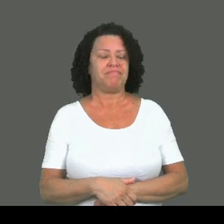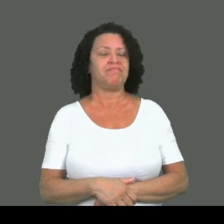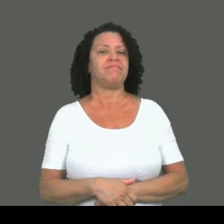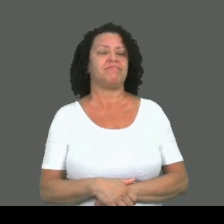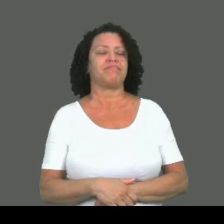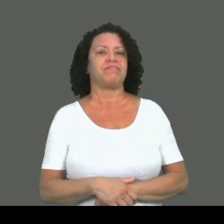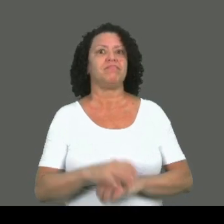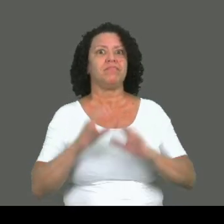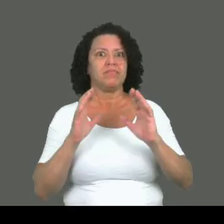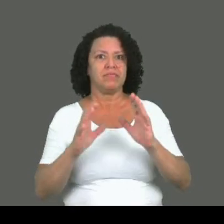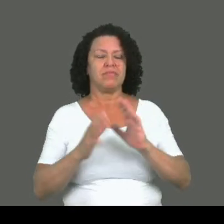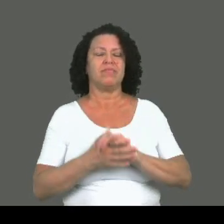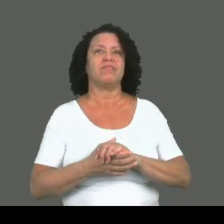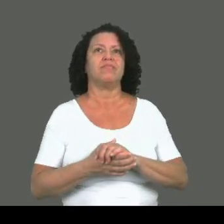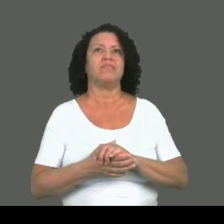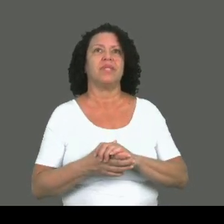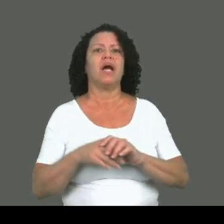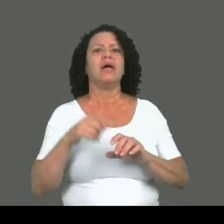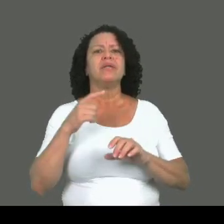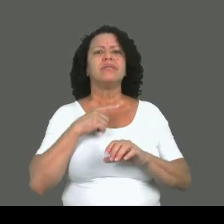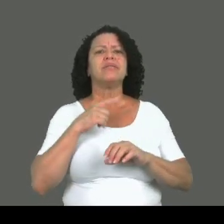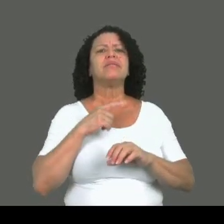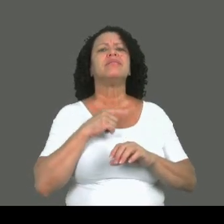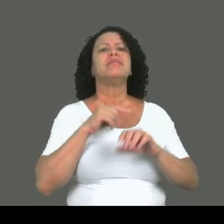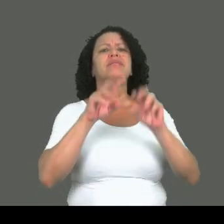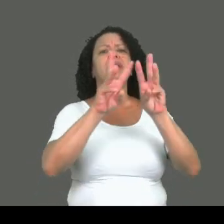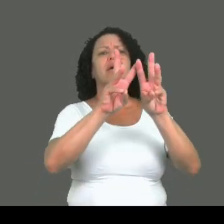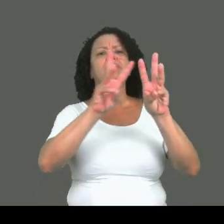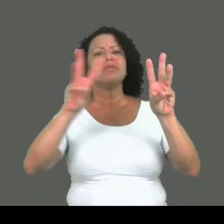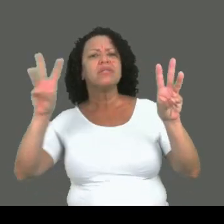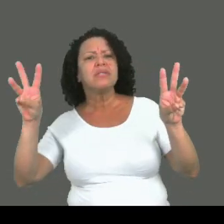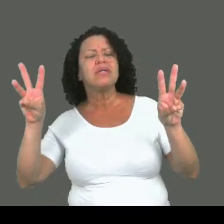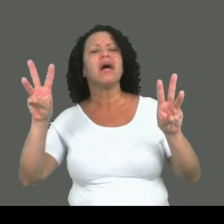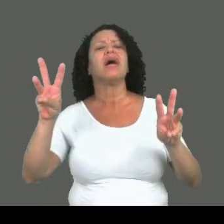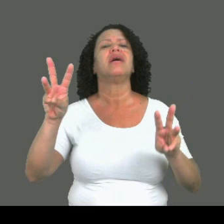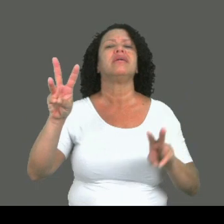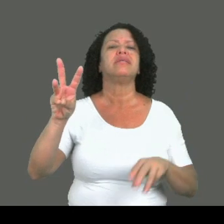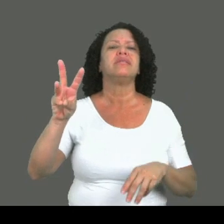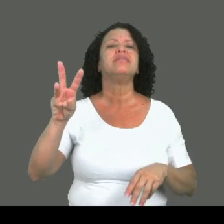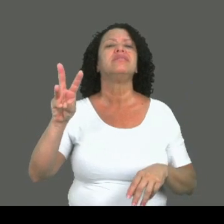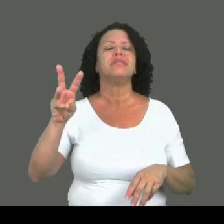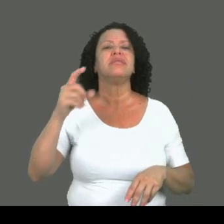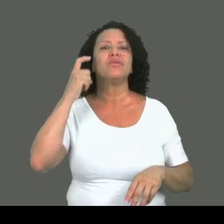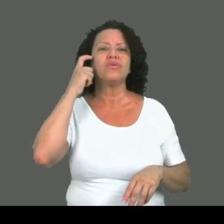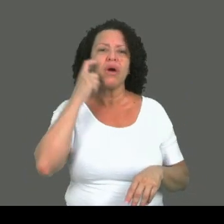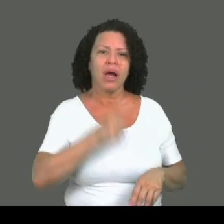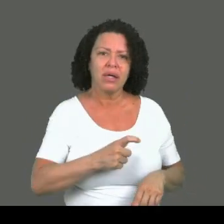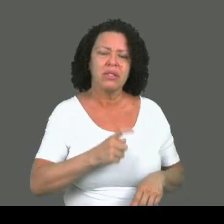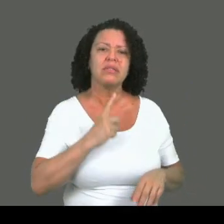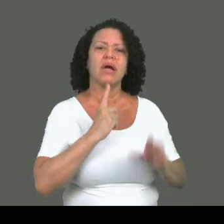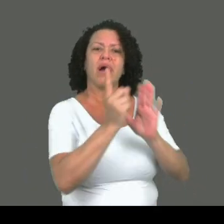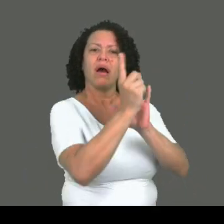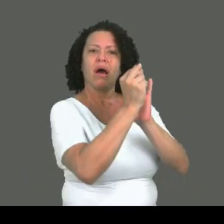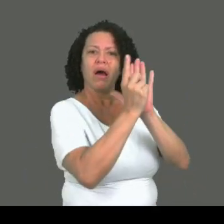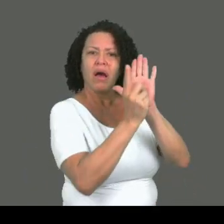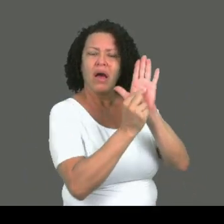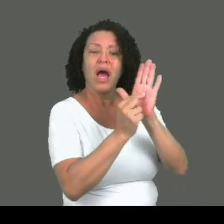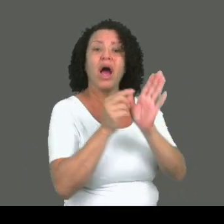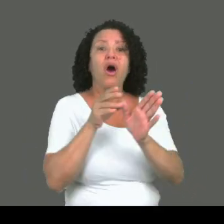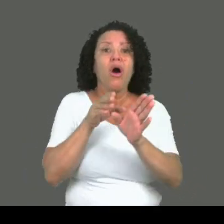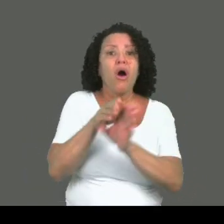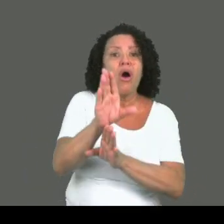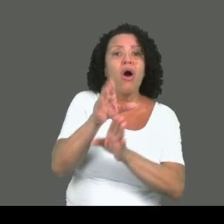De acordo com um site Grupo Espírita Allan Kardec, em um artigo intitulado As Orientações